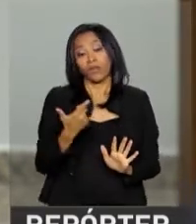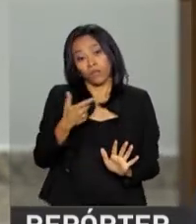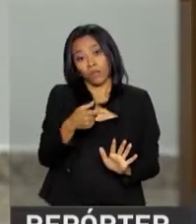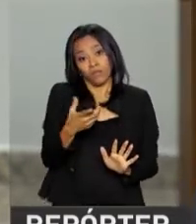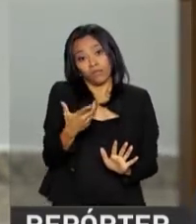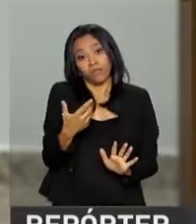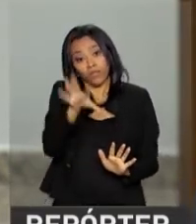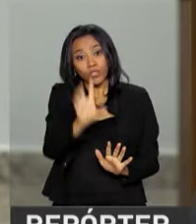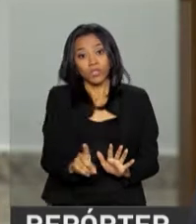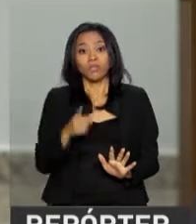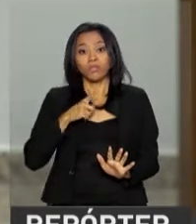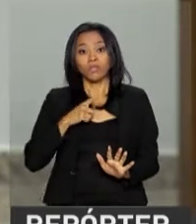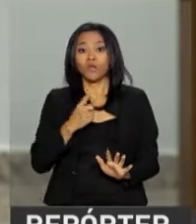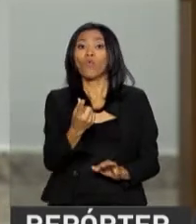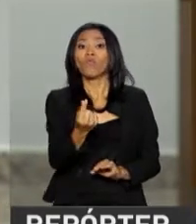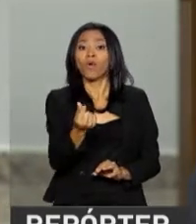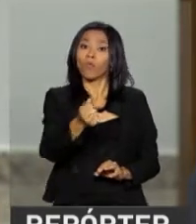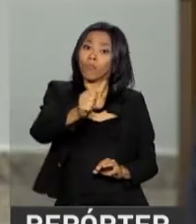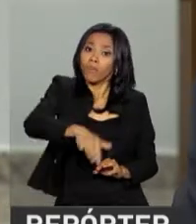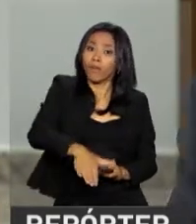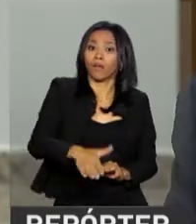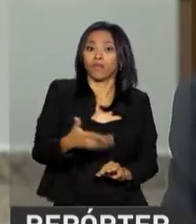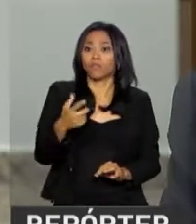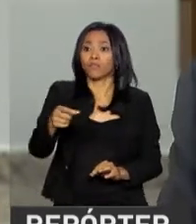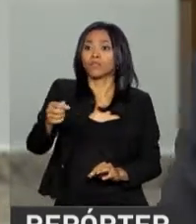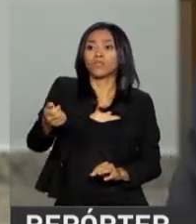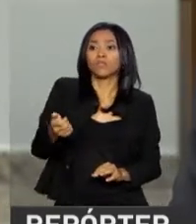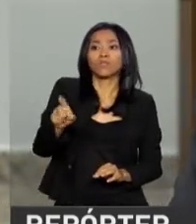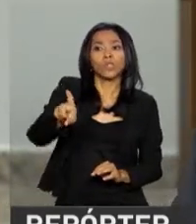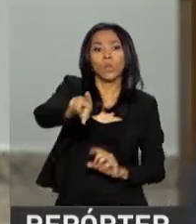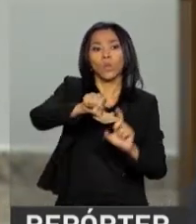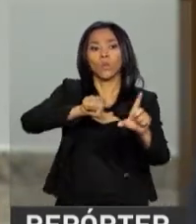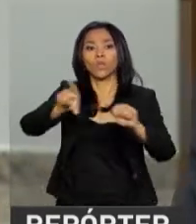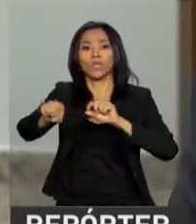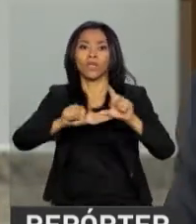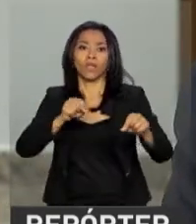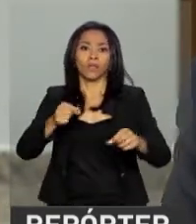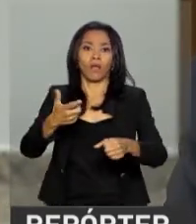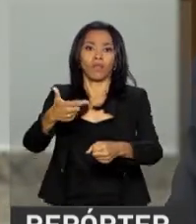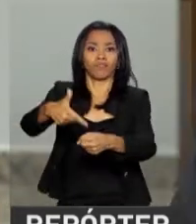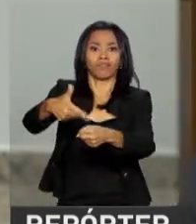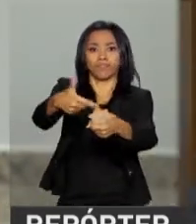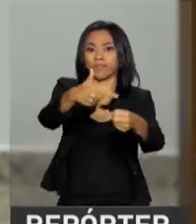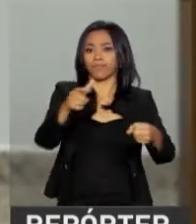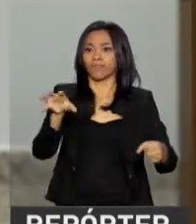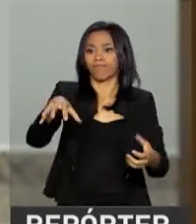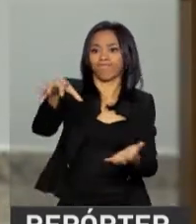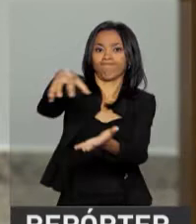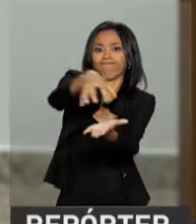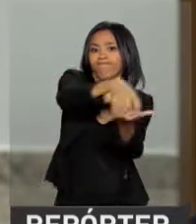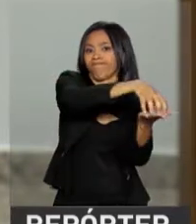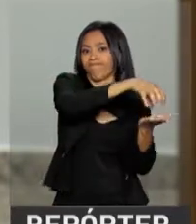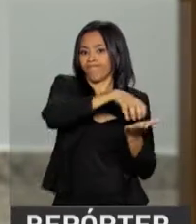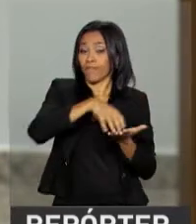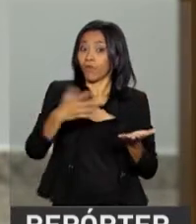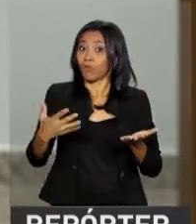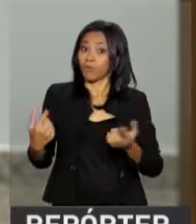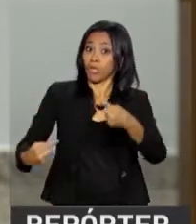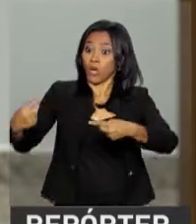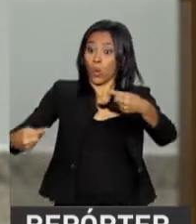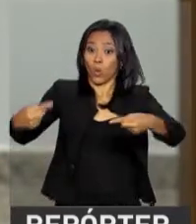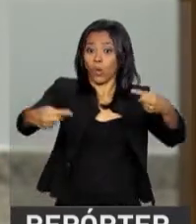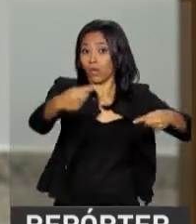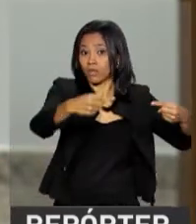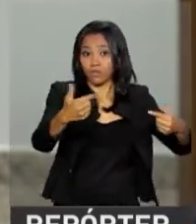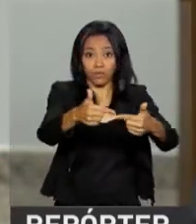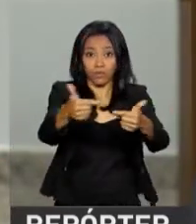preço mais baixo mais baixo escolheu preço maior e isso só se dá quando existe concorrência quando